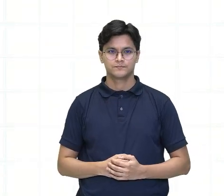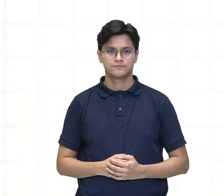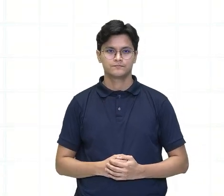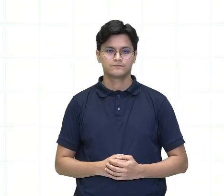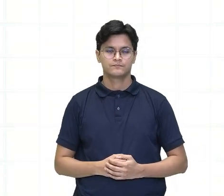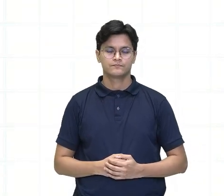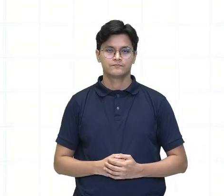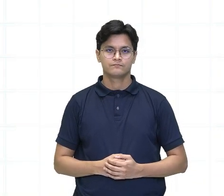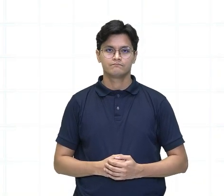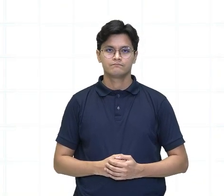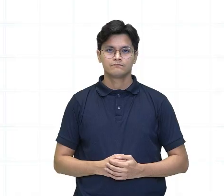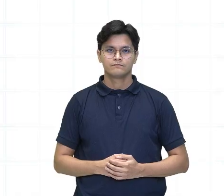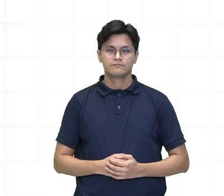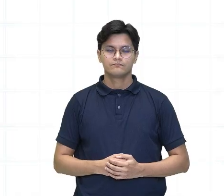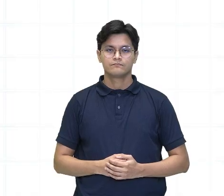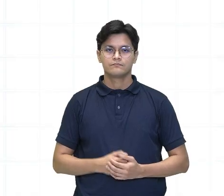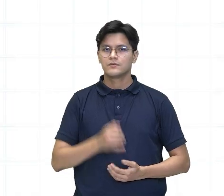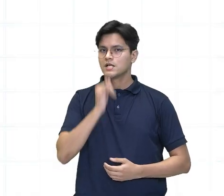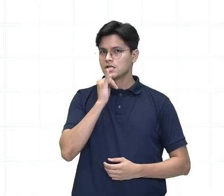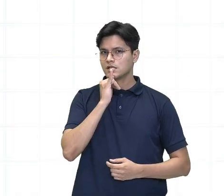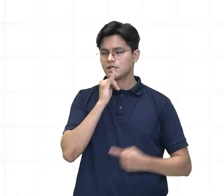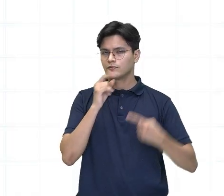2 exemplos bem práticos, olha só.